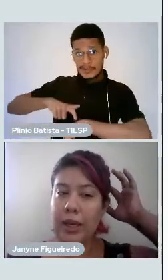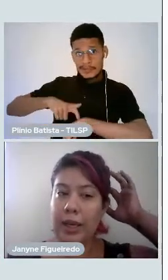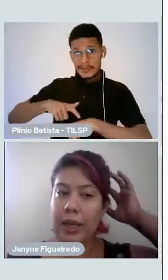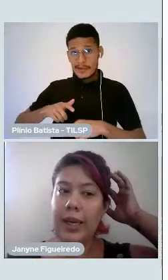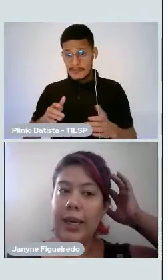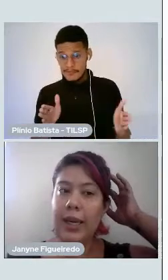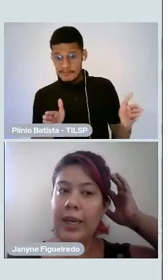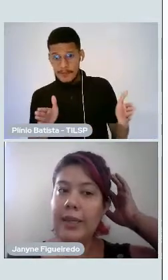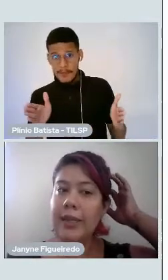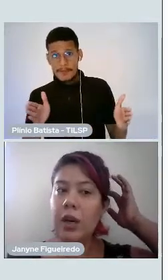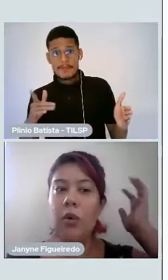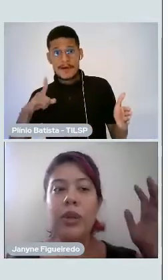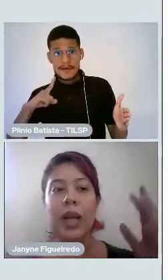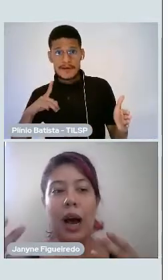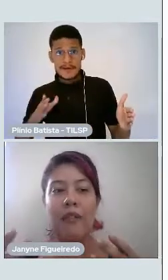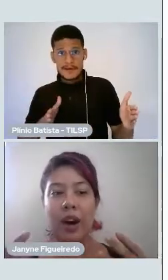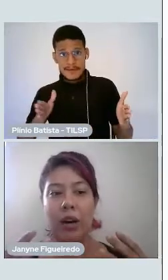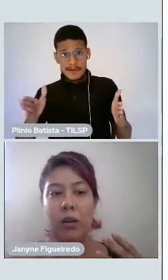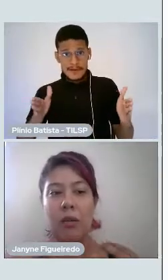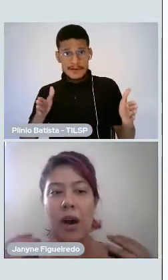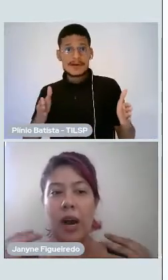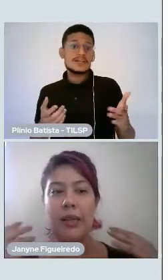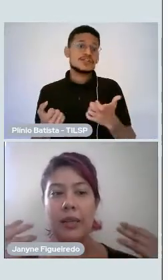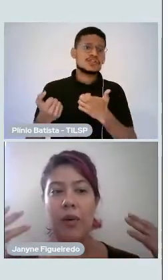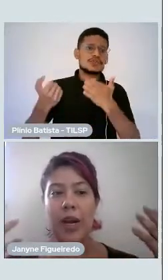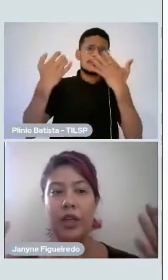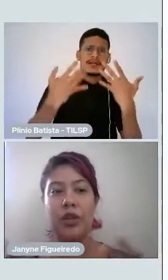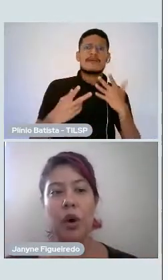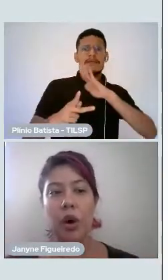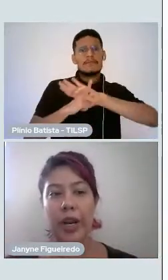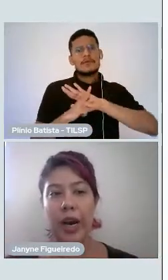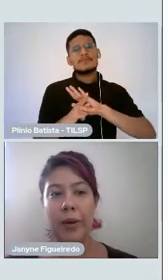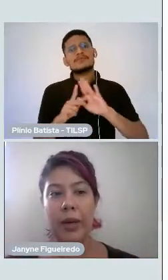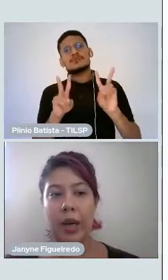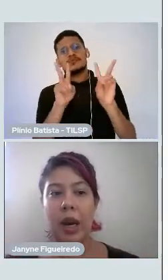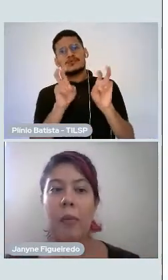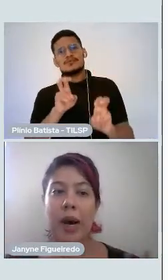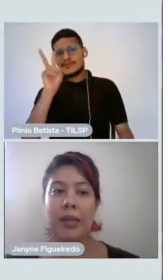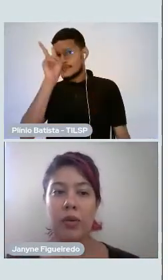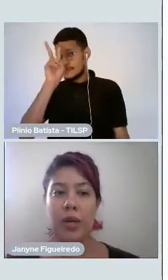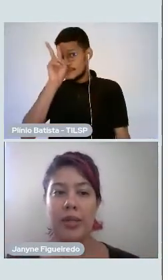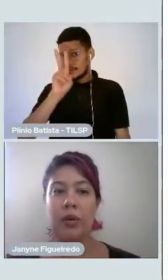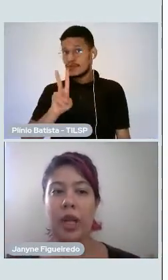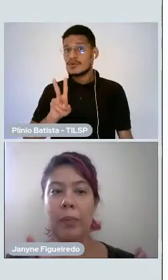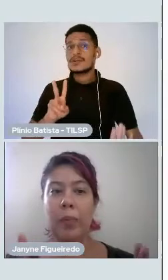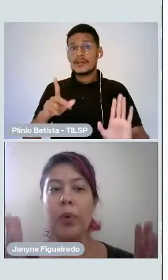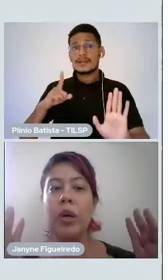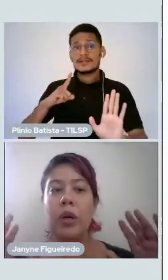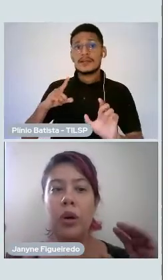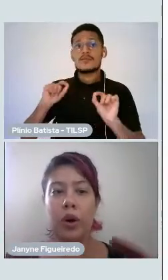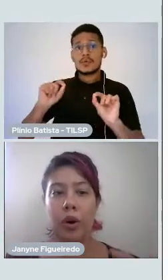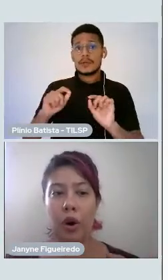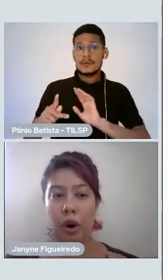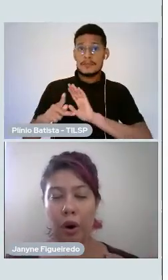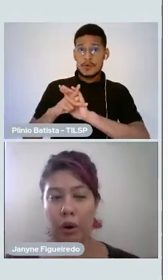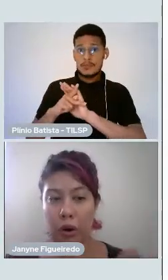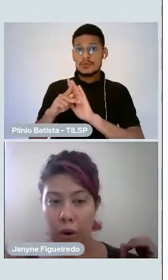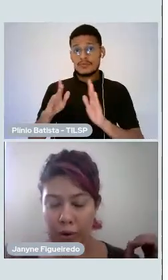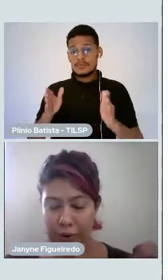em que se contava com relação à história passou a ser o tempo